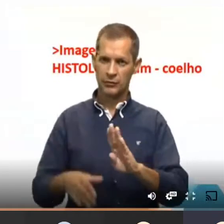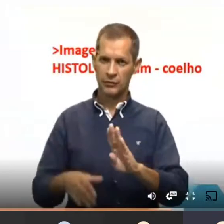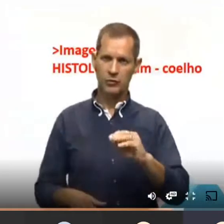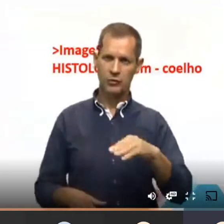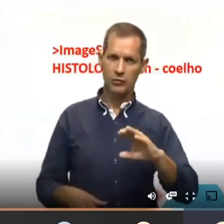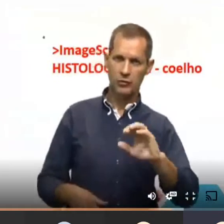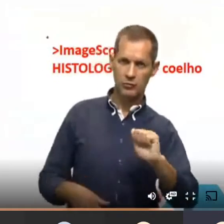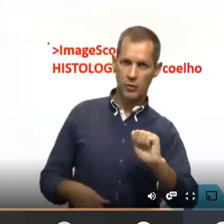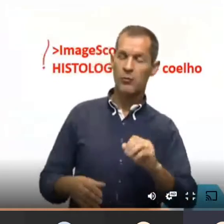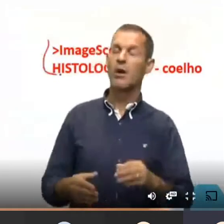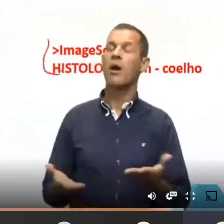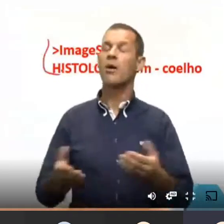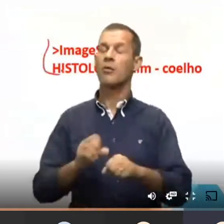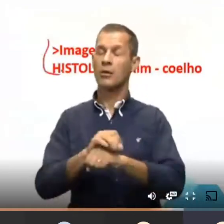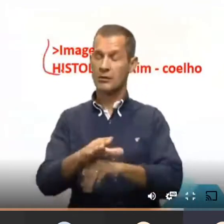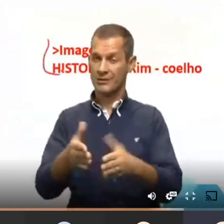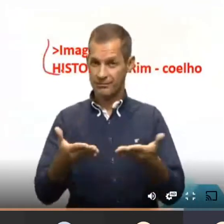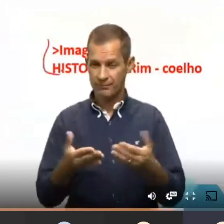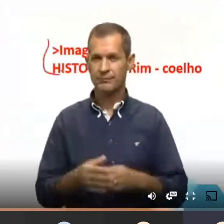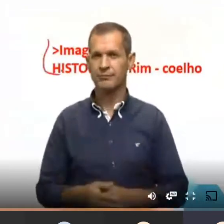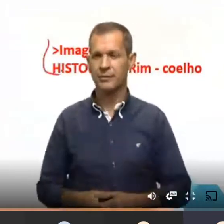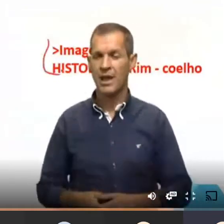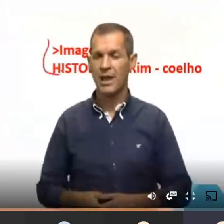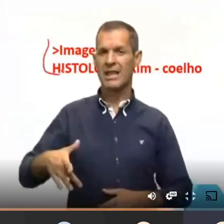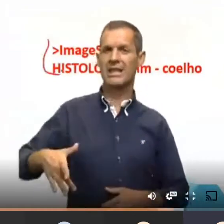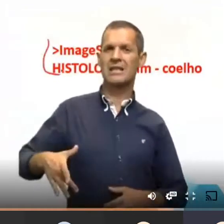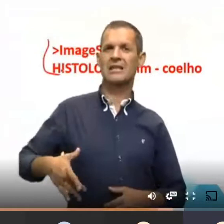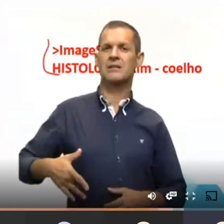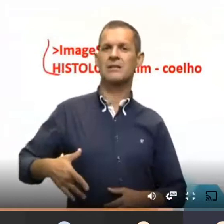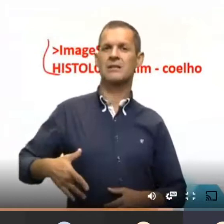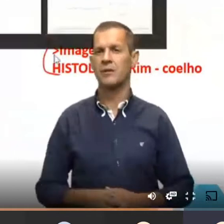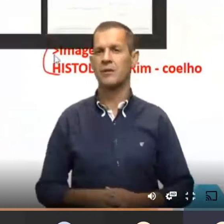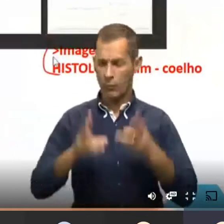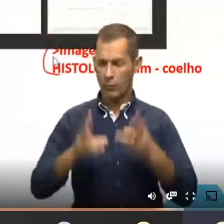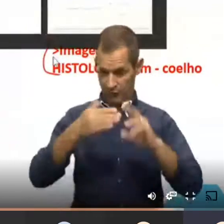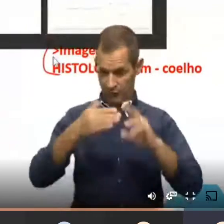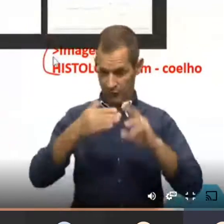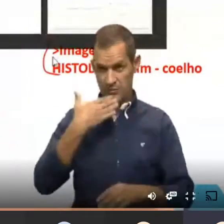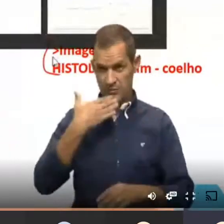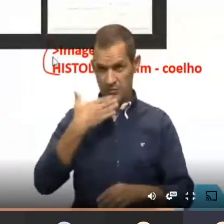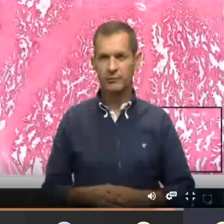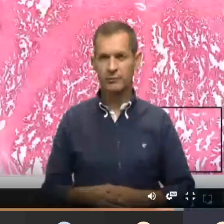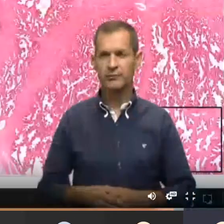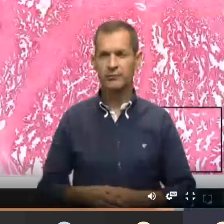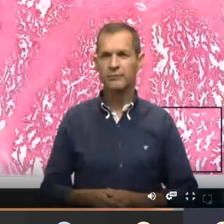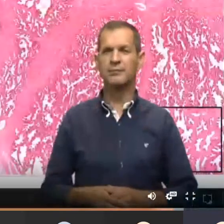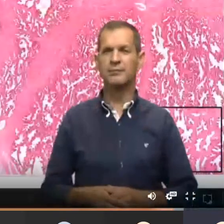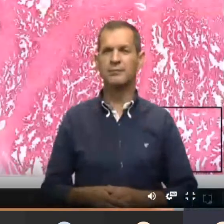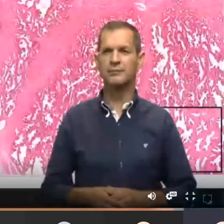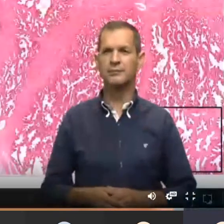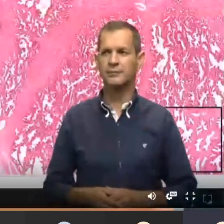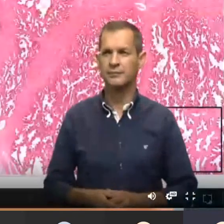Bowman, certo? Vamos carregar a nossa lâmina de rim para observar melhor isso?